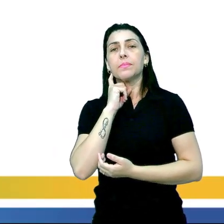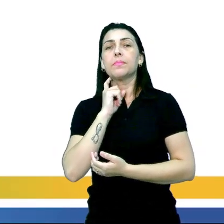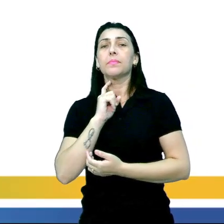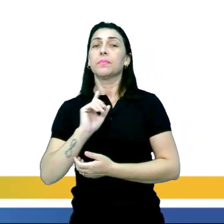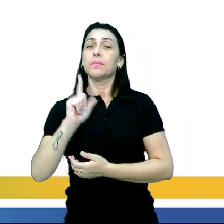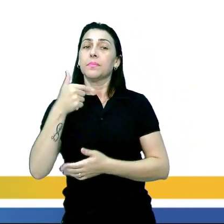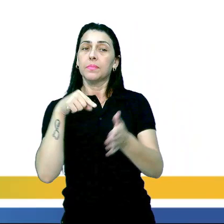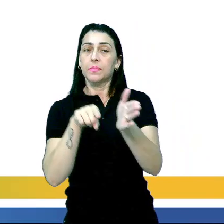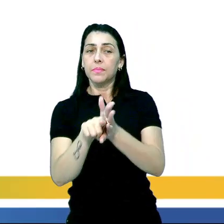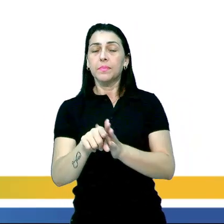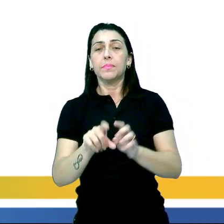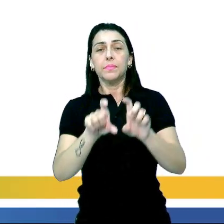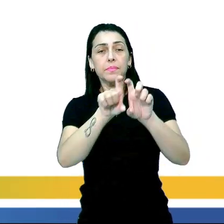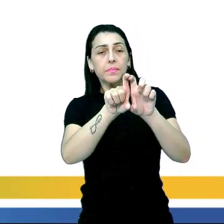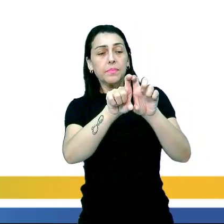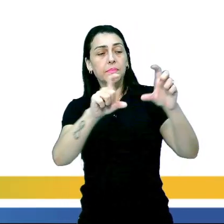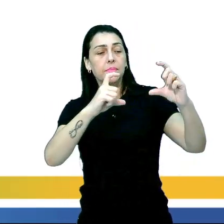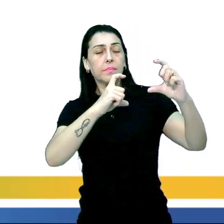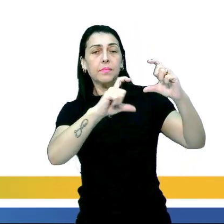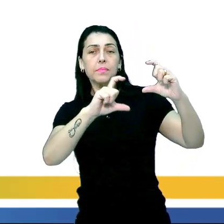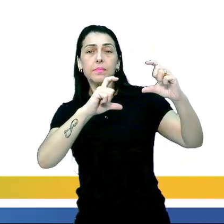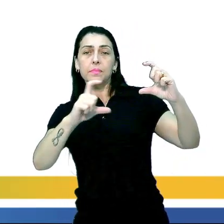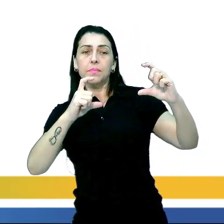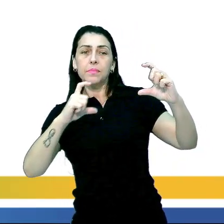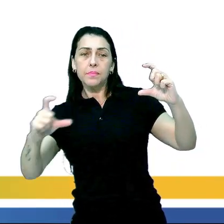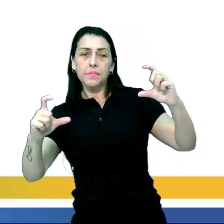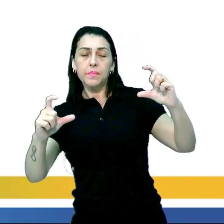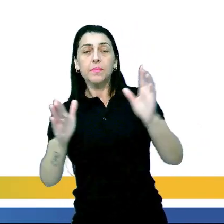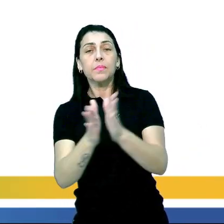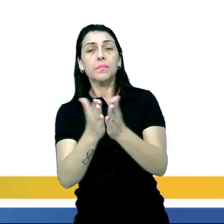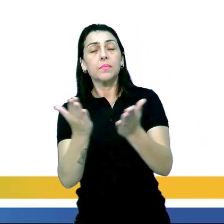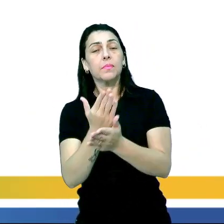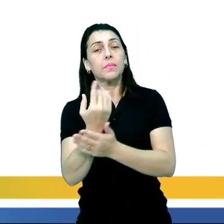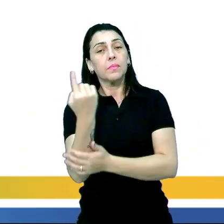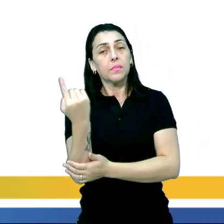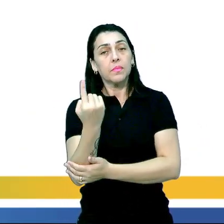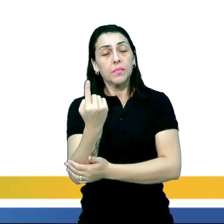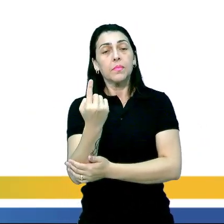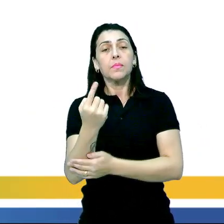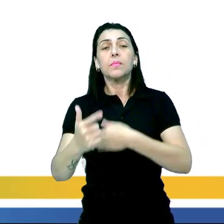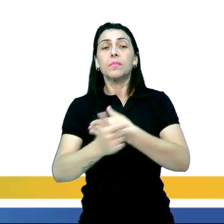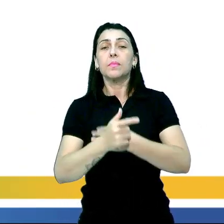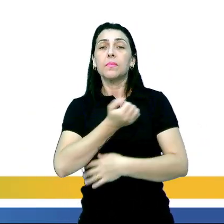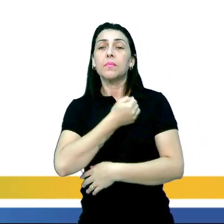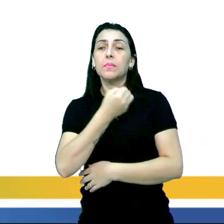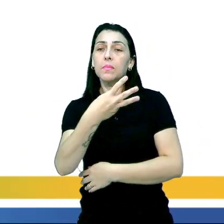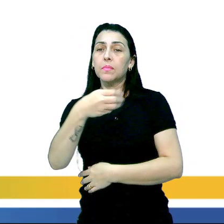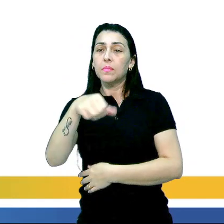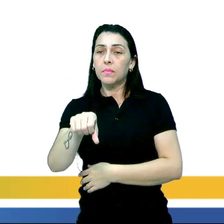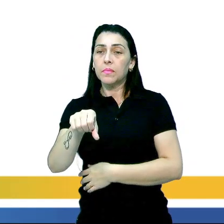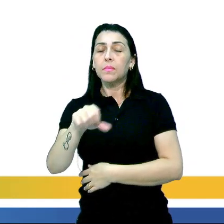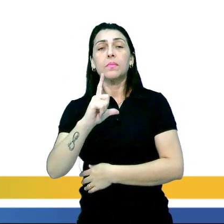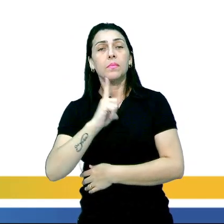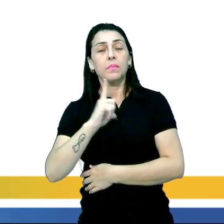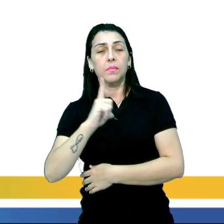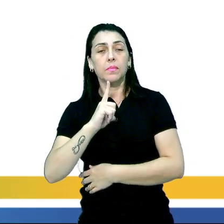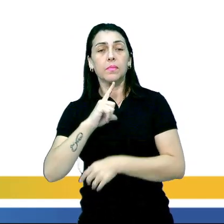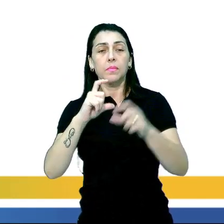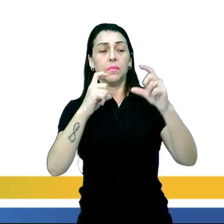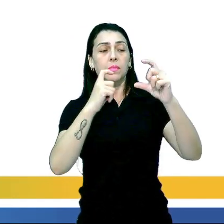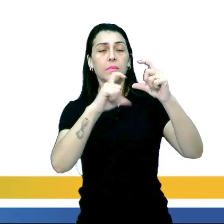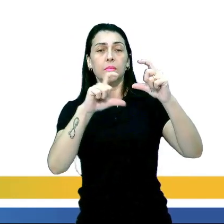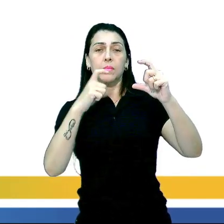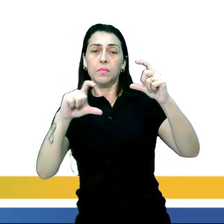temos mais uma questão. E aí, nós temos uma questão aí do livro 1, tá lá na página 39. Nós temos uma